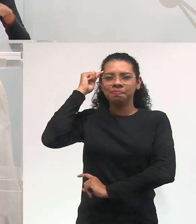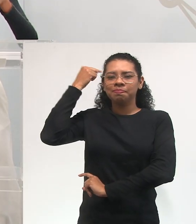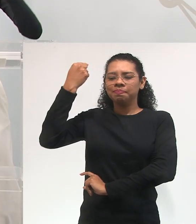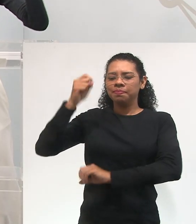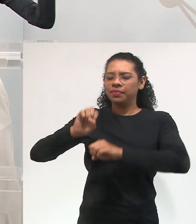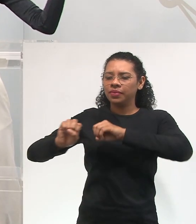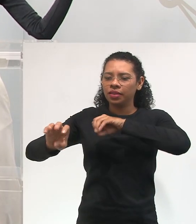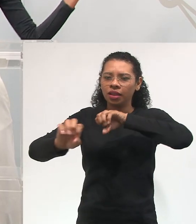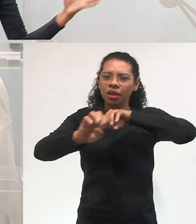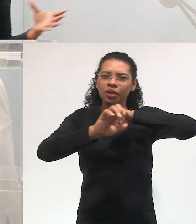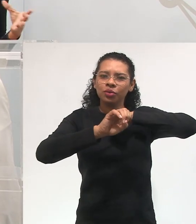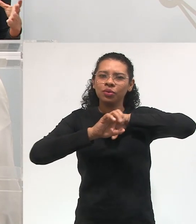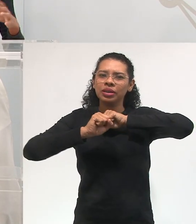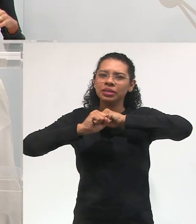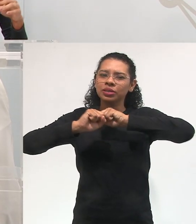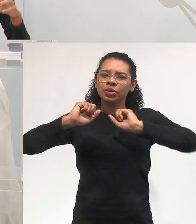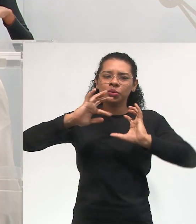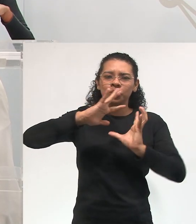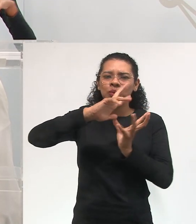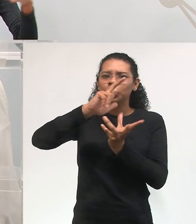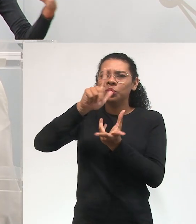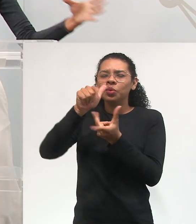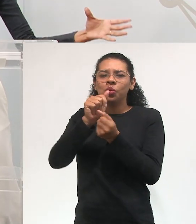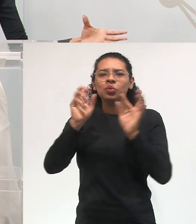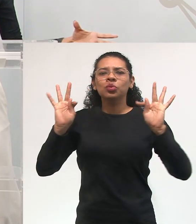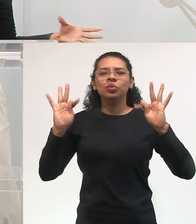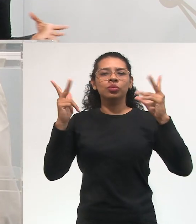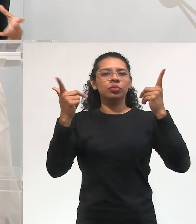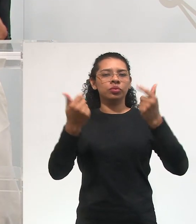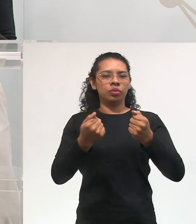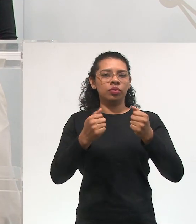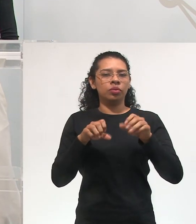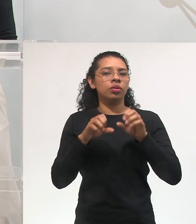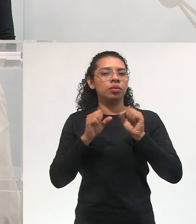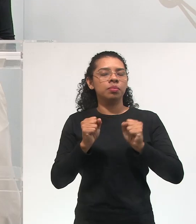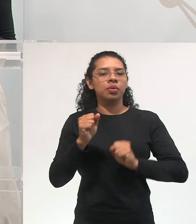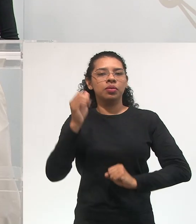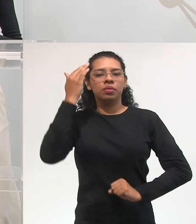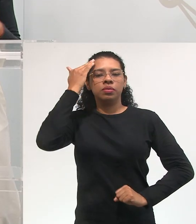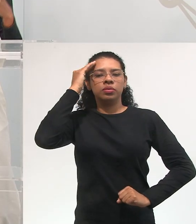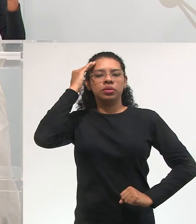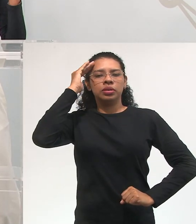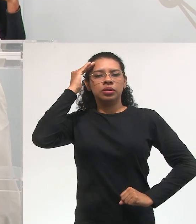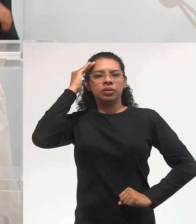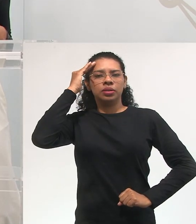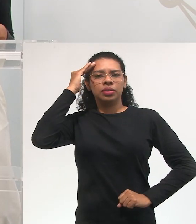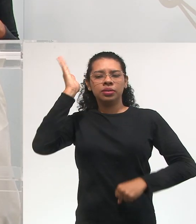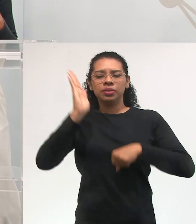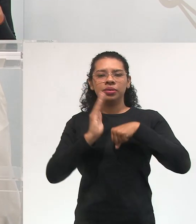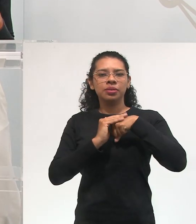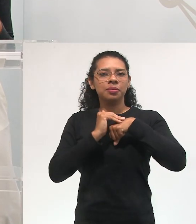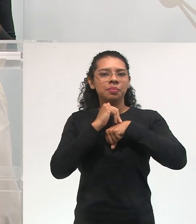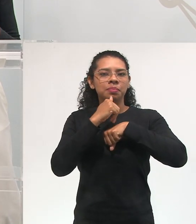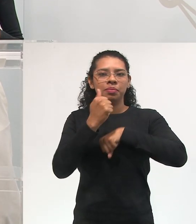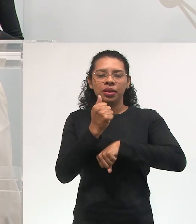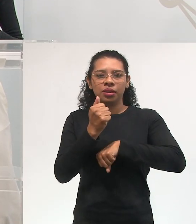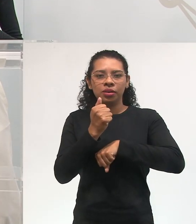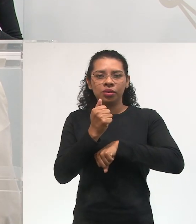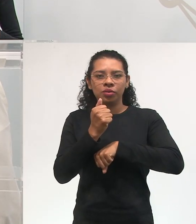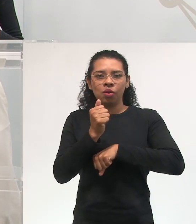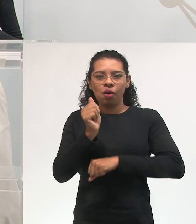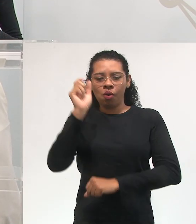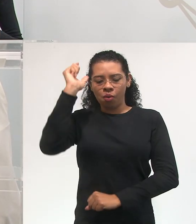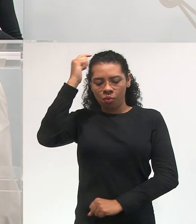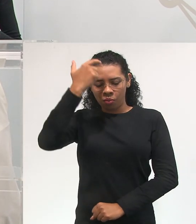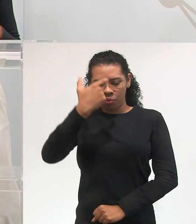na sua integralidade, né, para que ela compreenda as diversas dimensões que constituem a formação